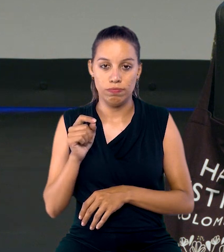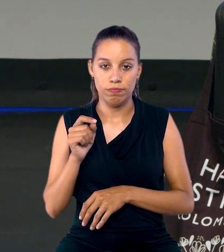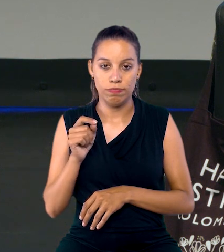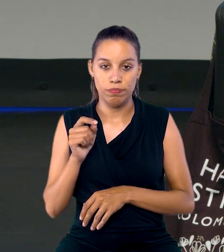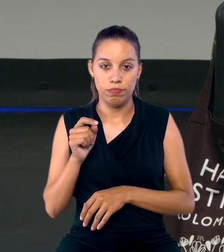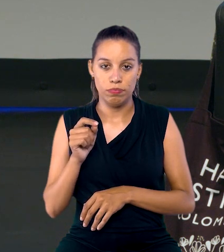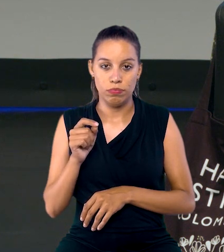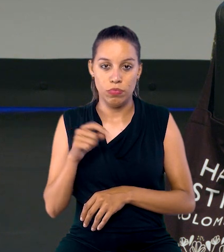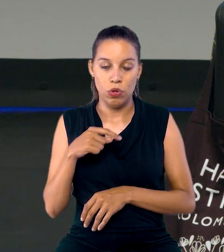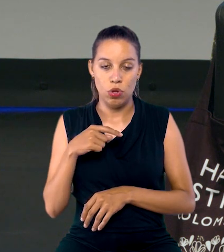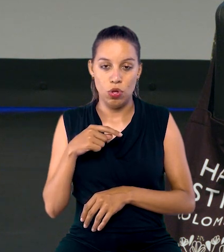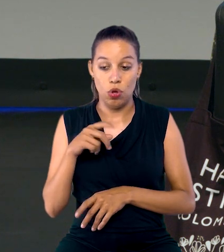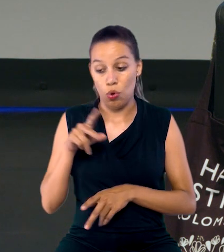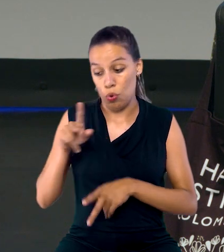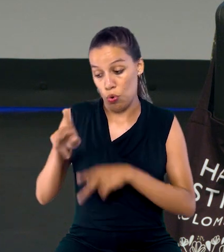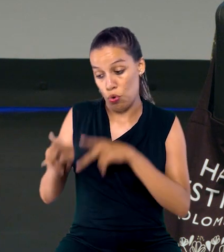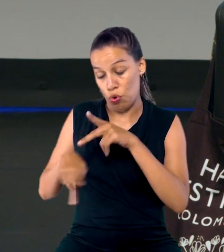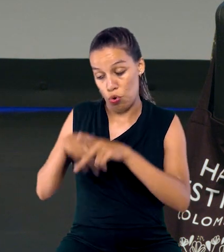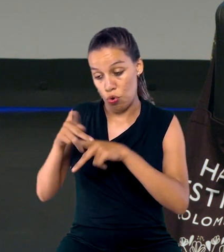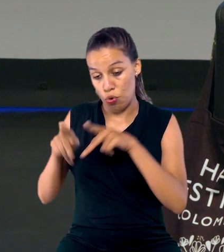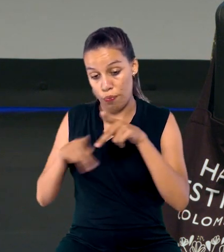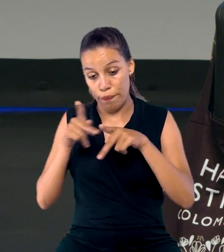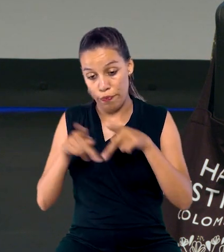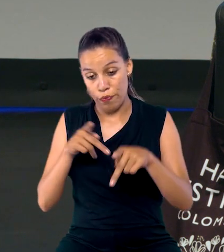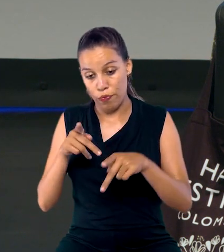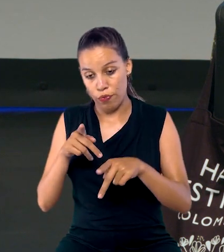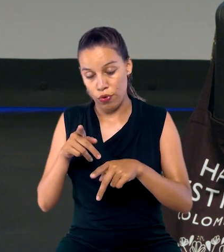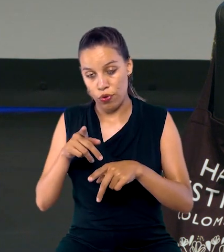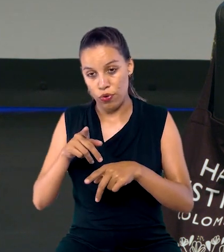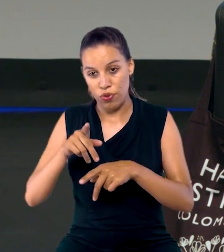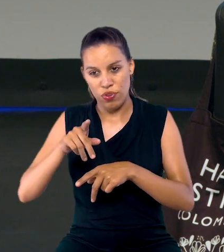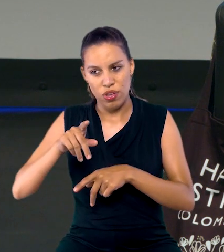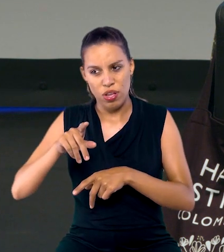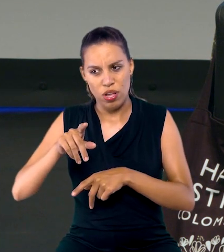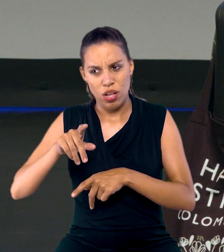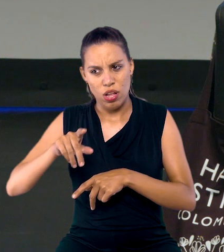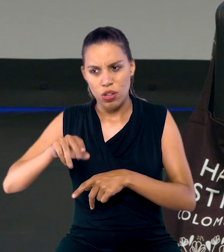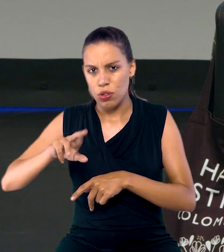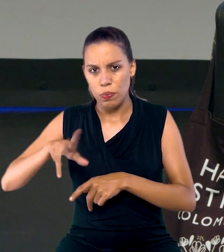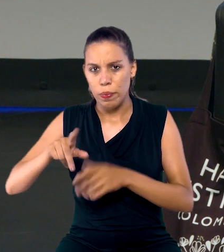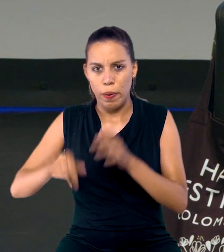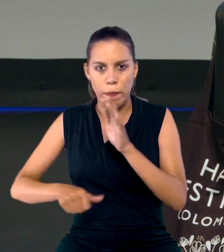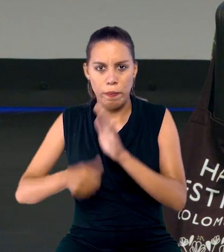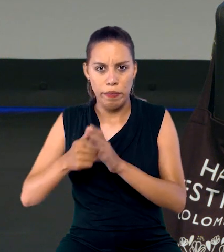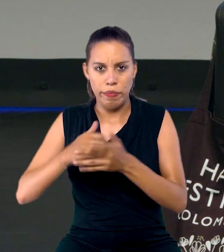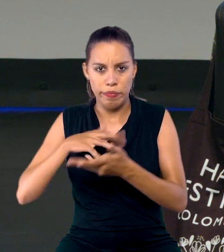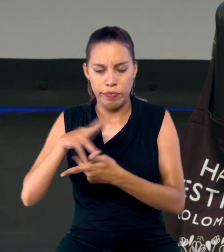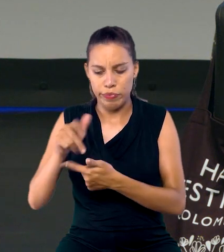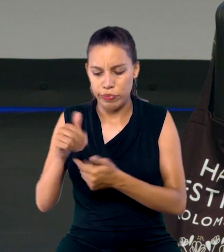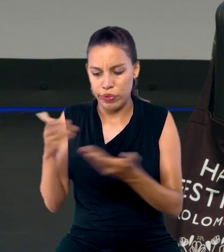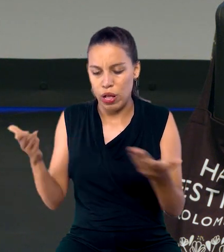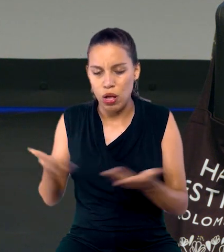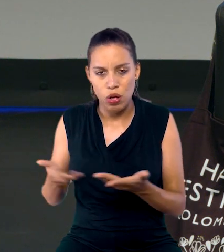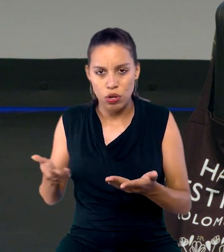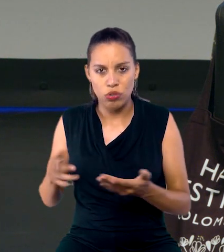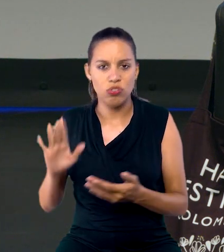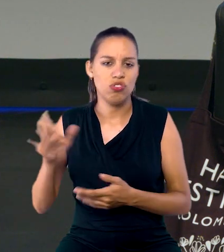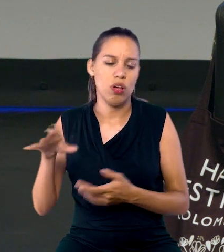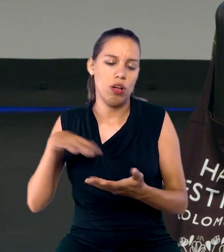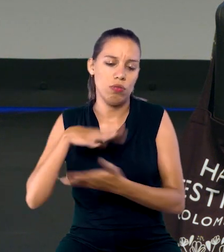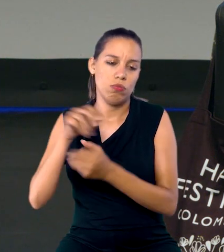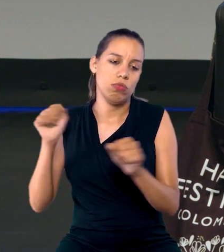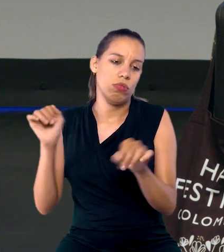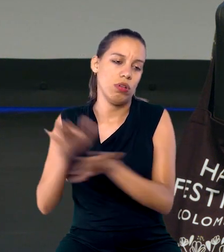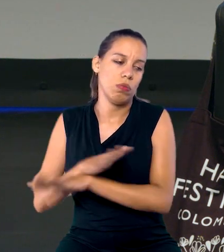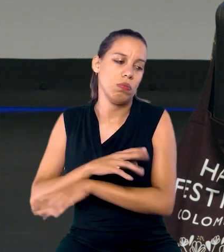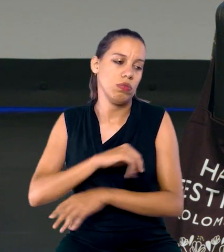que vários de nossos povos comentam de que esse não é o primeiro dos mundos, né, que já existiram outros mundos, que